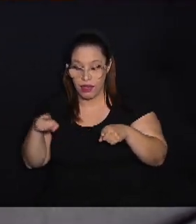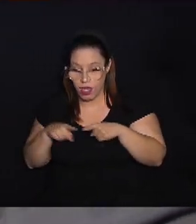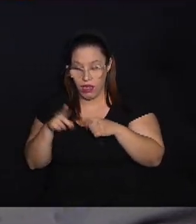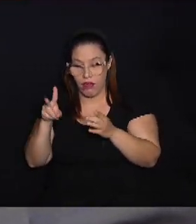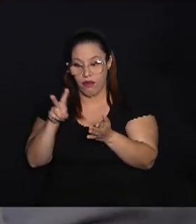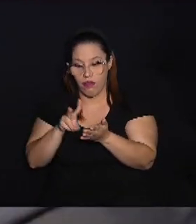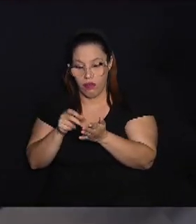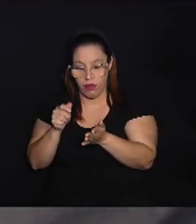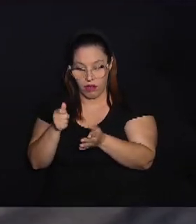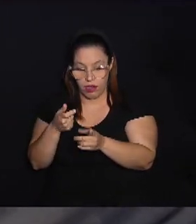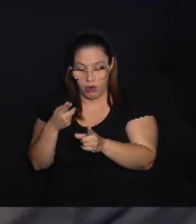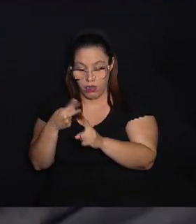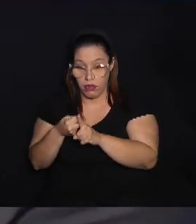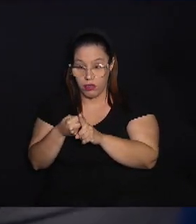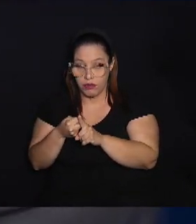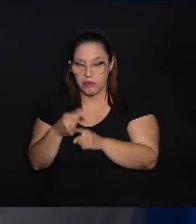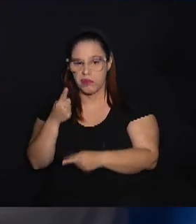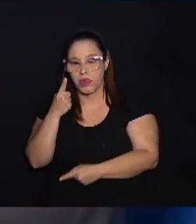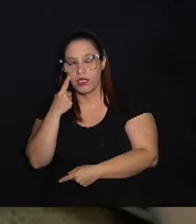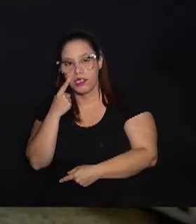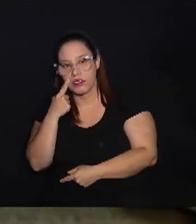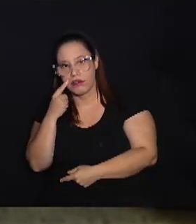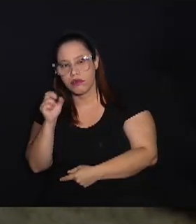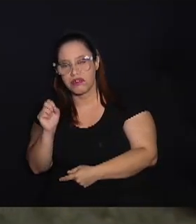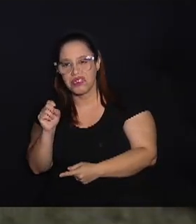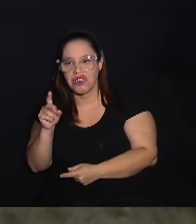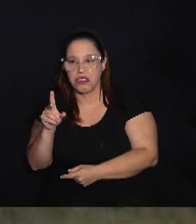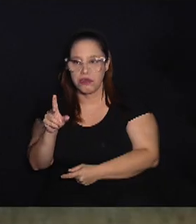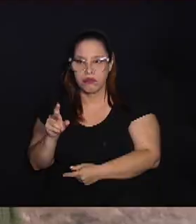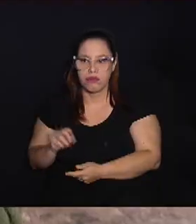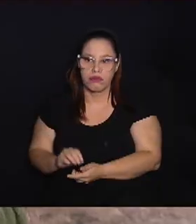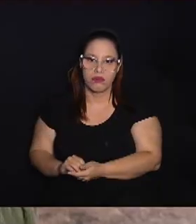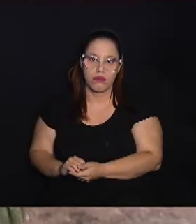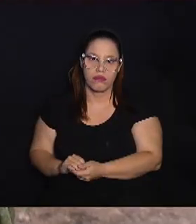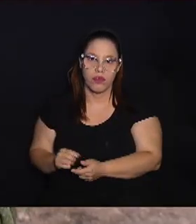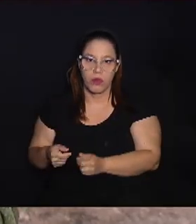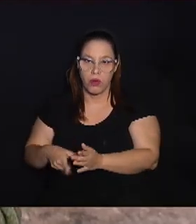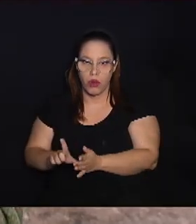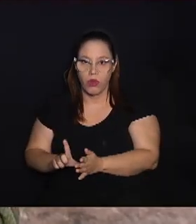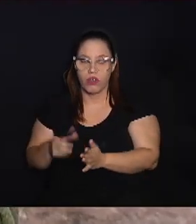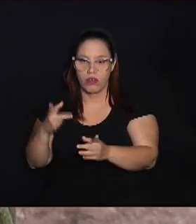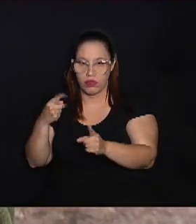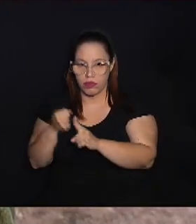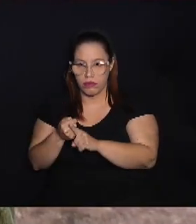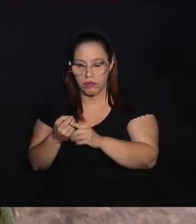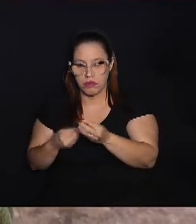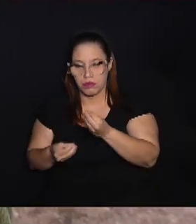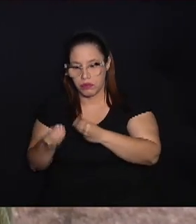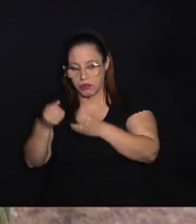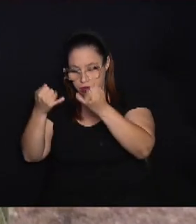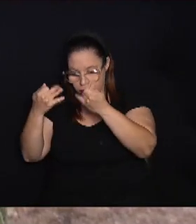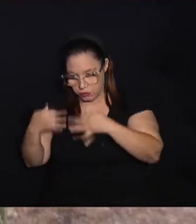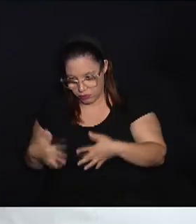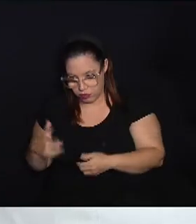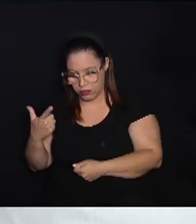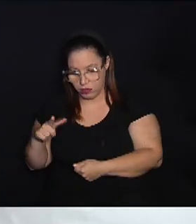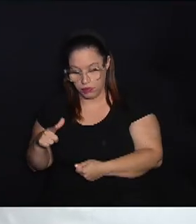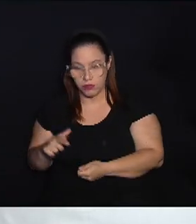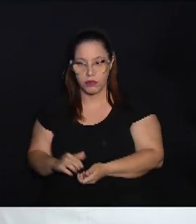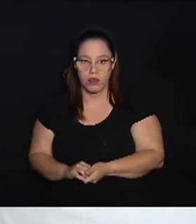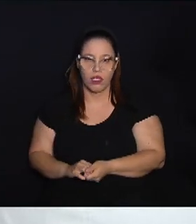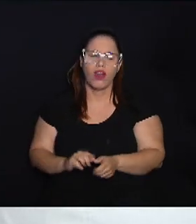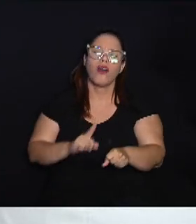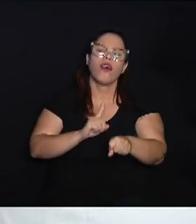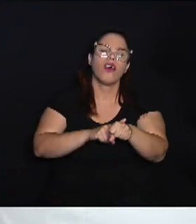que leve também, porque daí a gente analisa se tem a indicação de receber alguma outra vacina e já faz as orientações necessárias. E em questão de horário